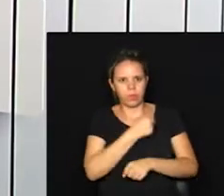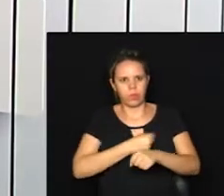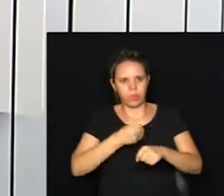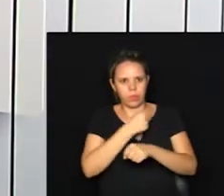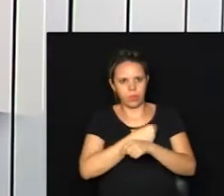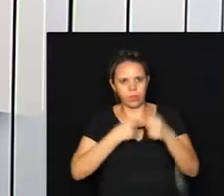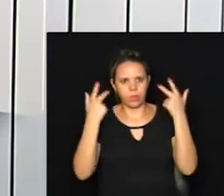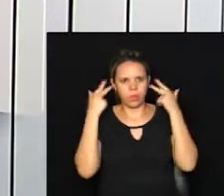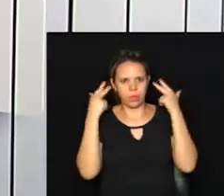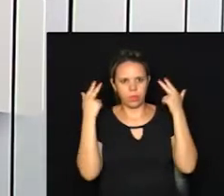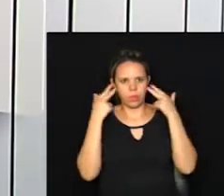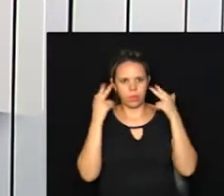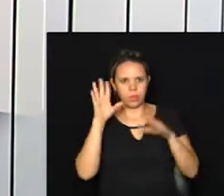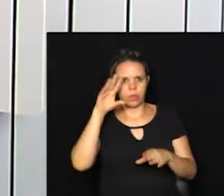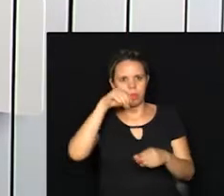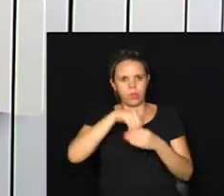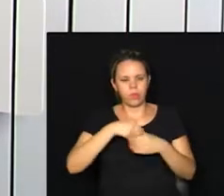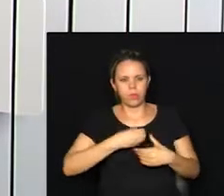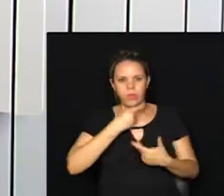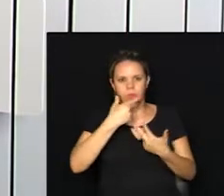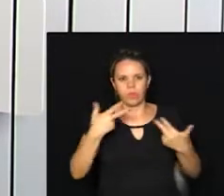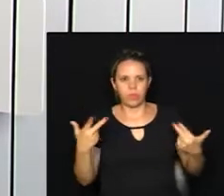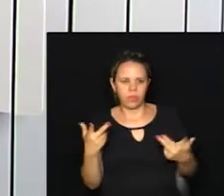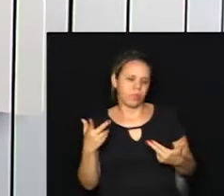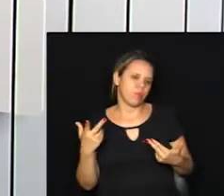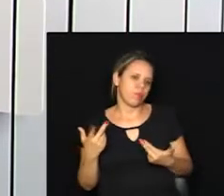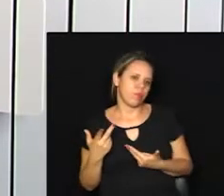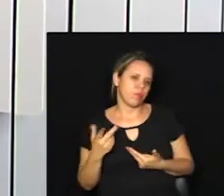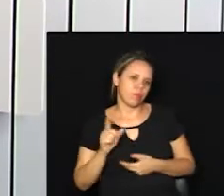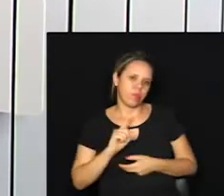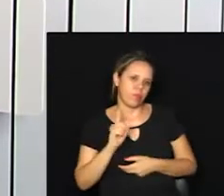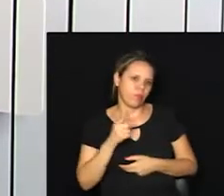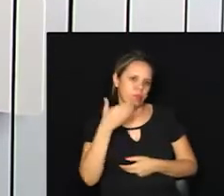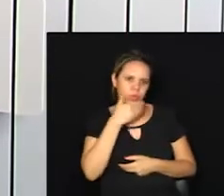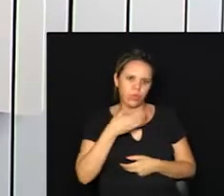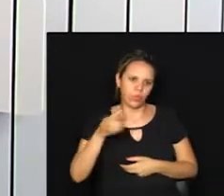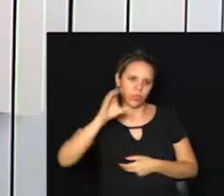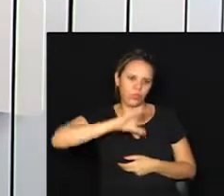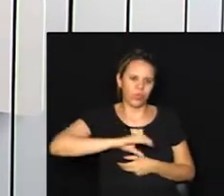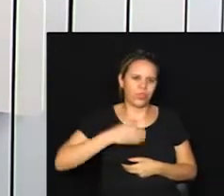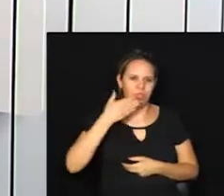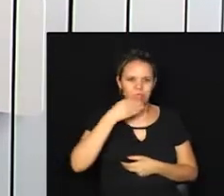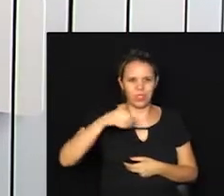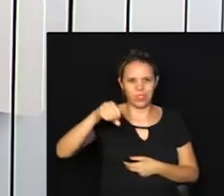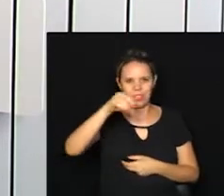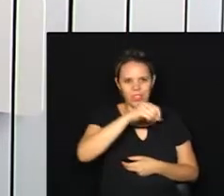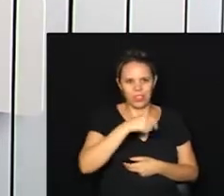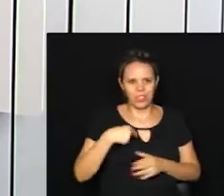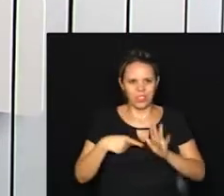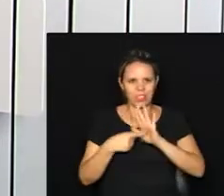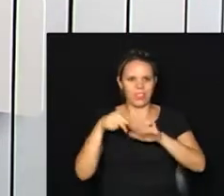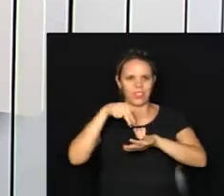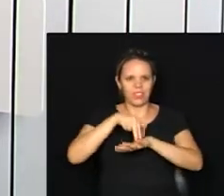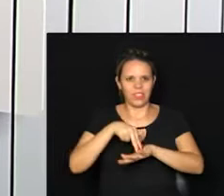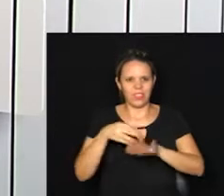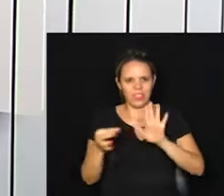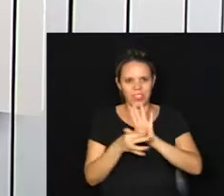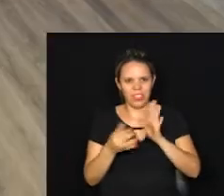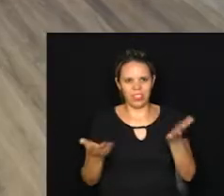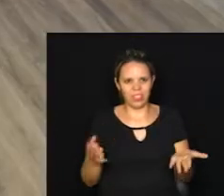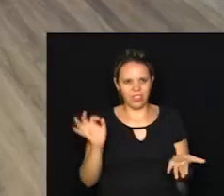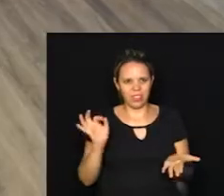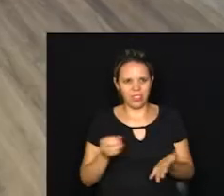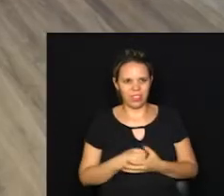receita natural, incluindo frutas então, e não leite condensado e açúcar, como o apresentador sugeriu aqui,